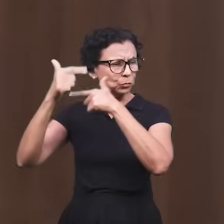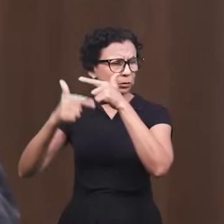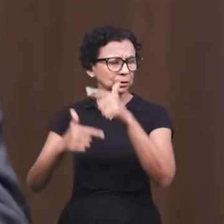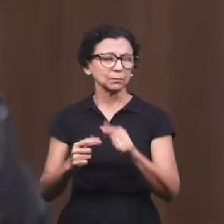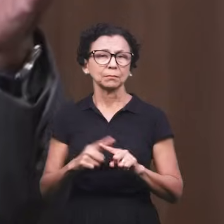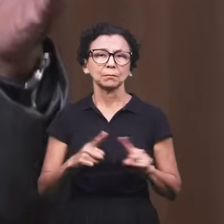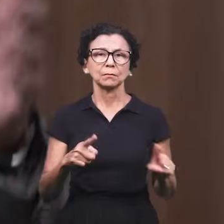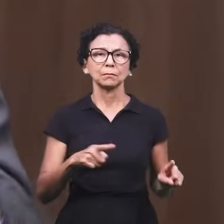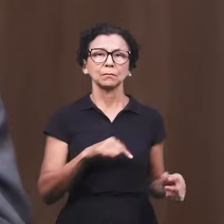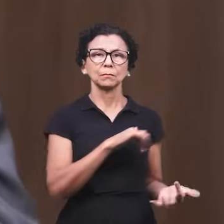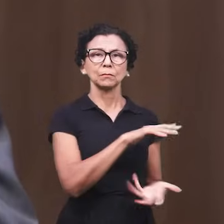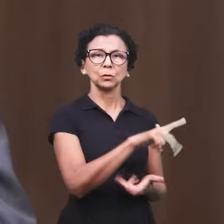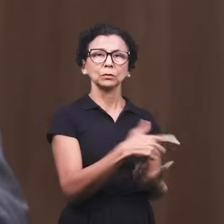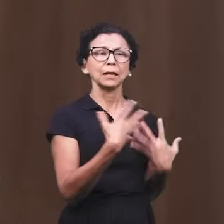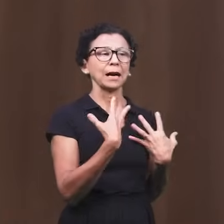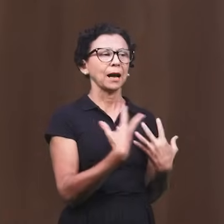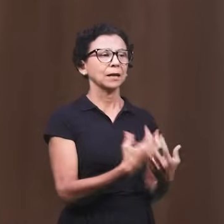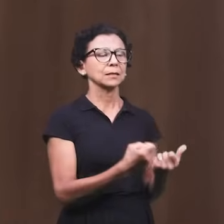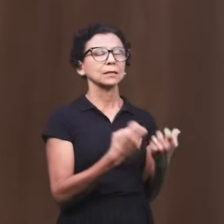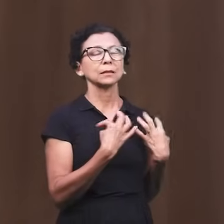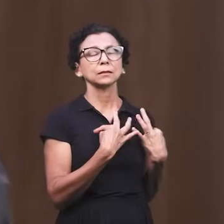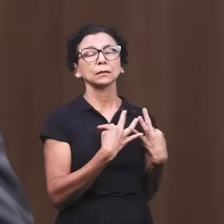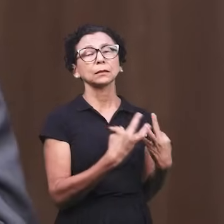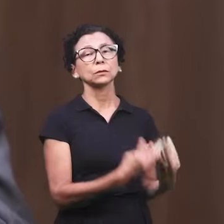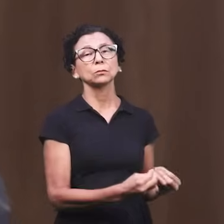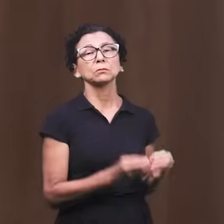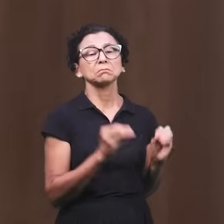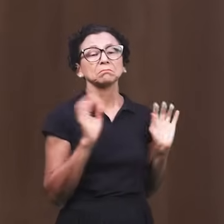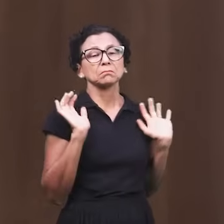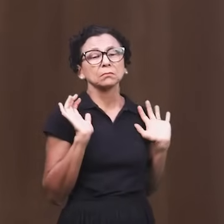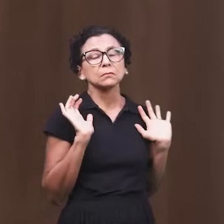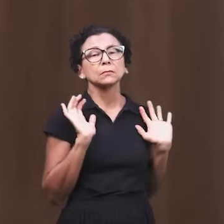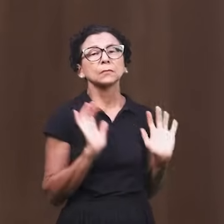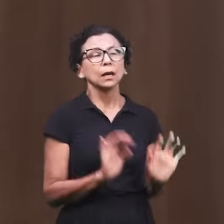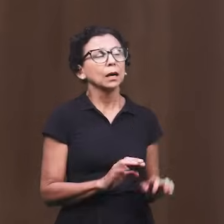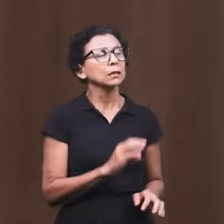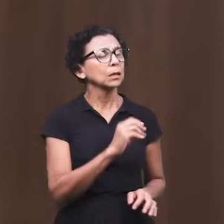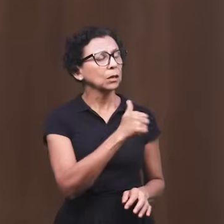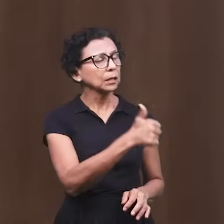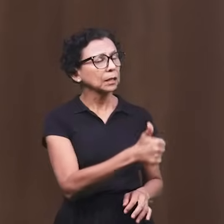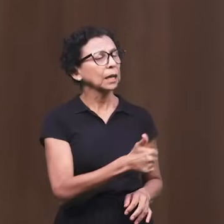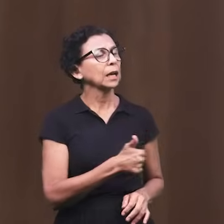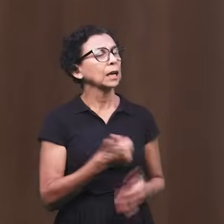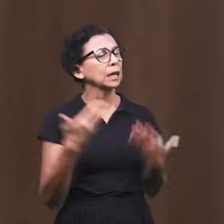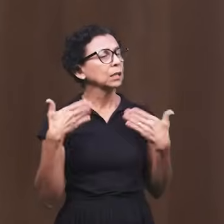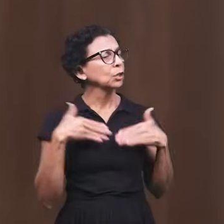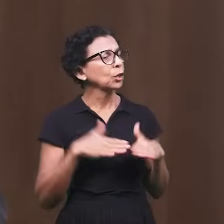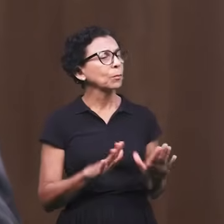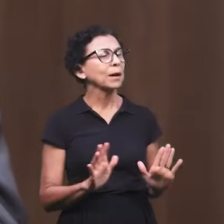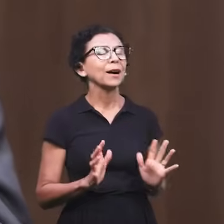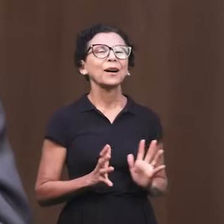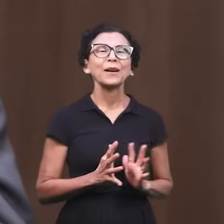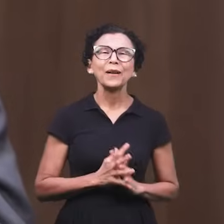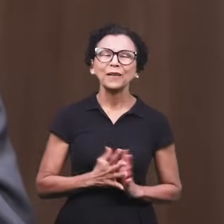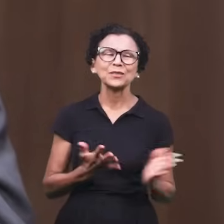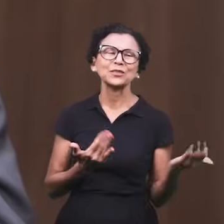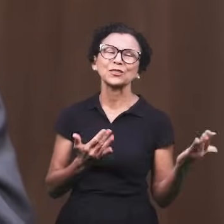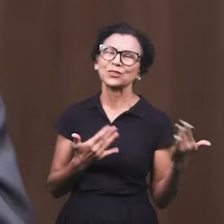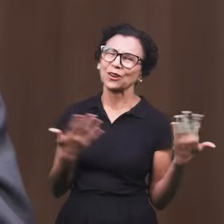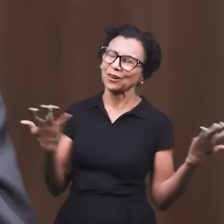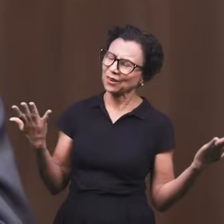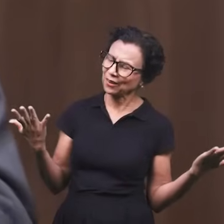conformado com isso, dentro da sua pergunta, né? Não vos conformeis com este mundo. O mundo está conformado, acha natural. Eu sou jovem e eu vou viver essas